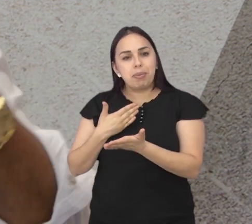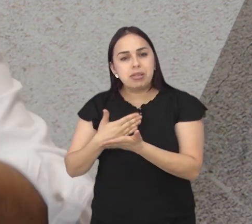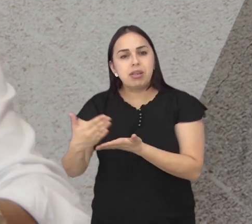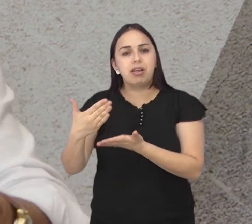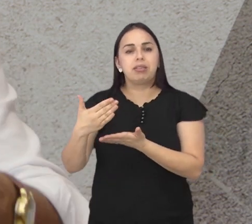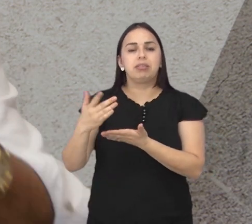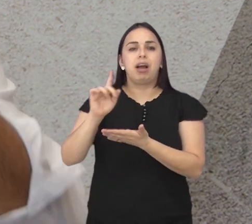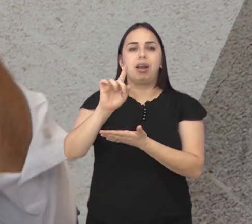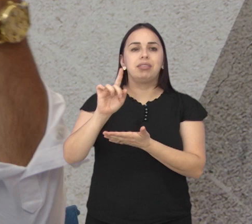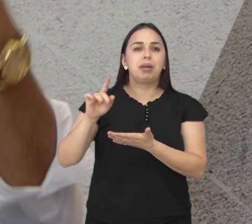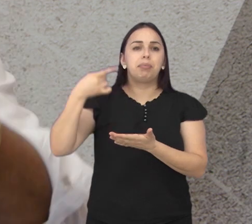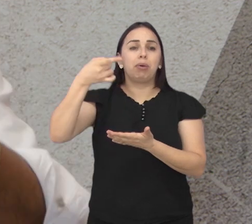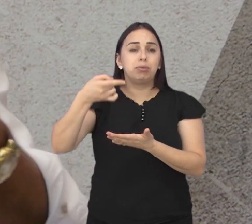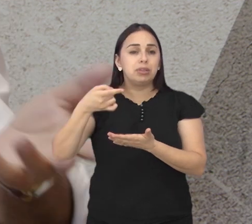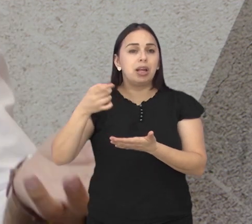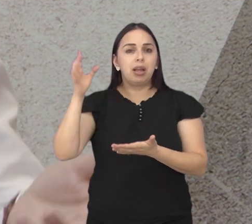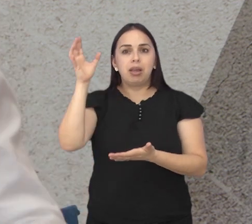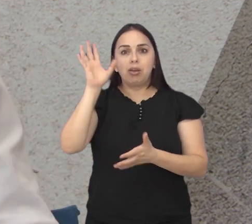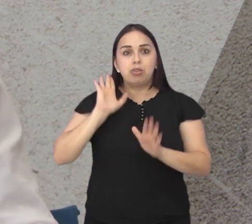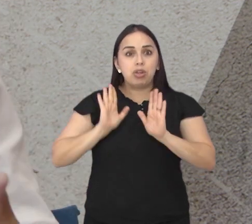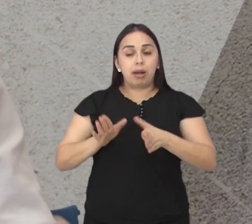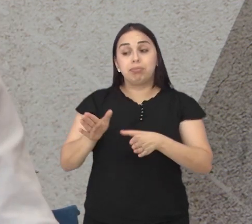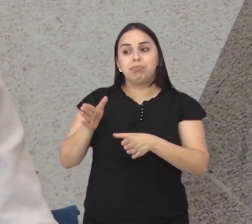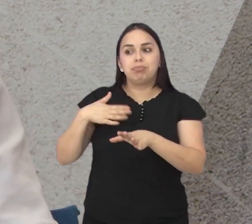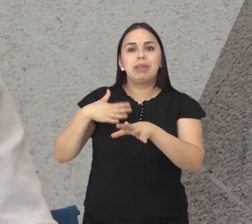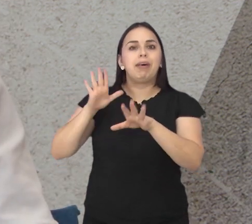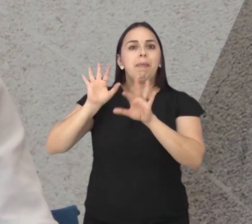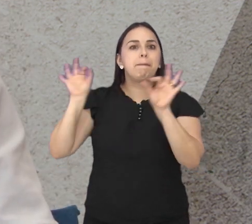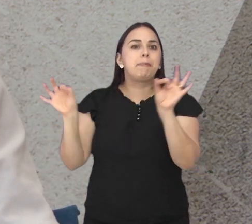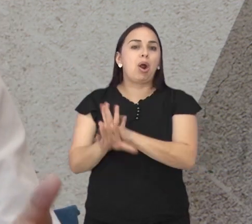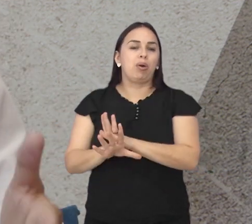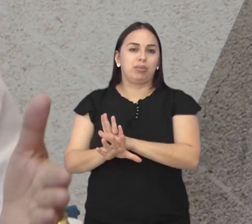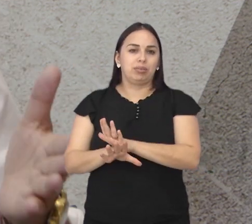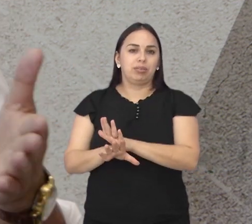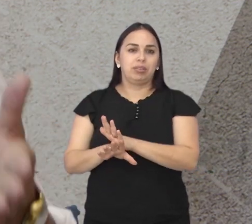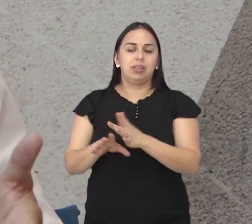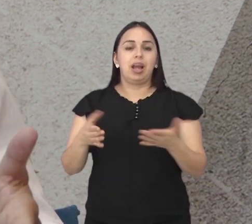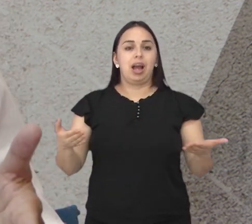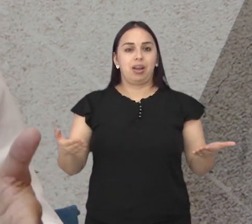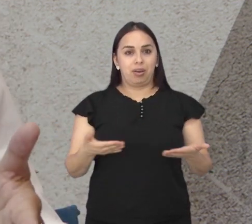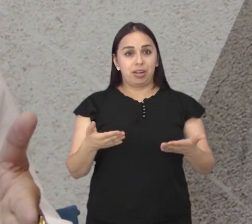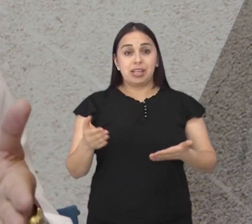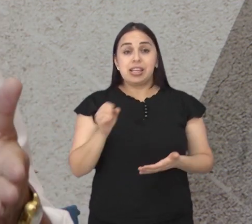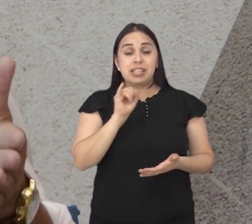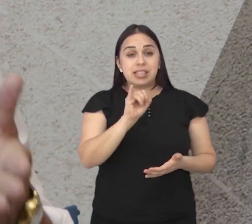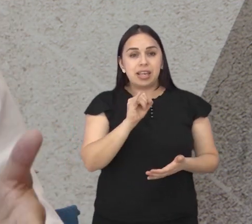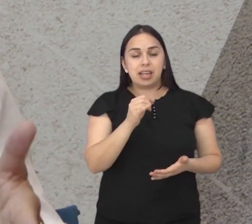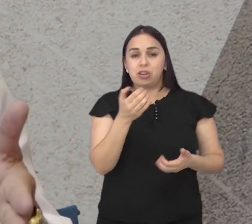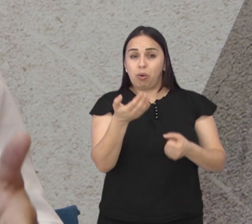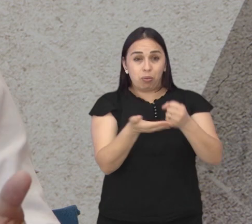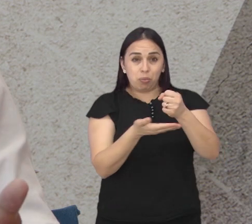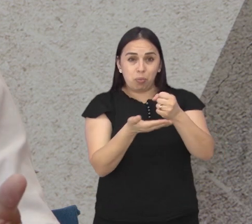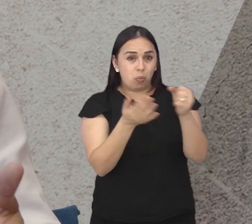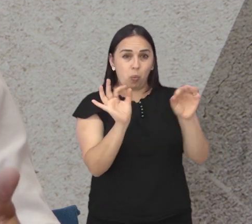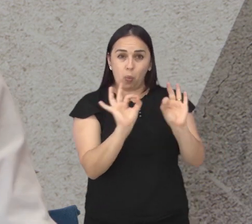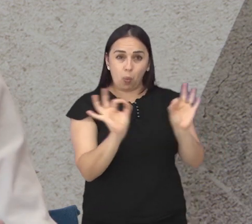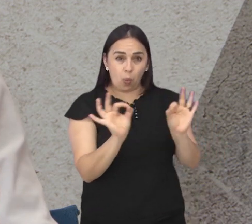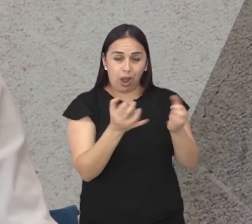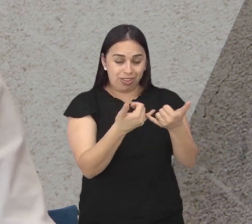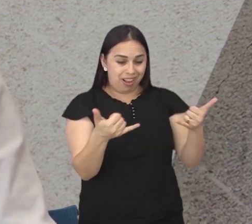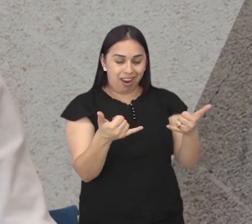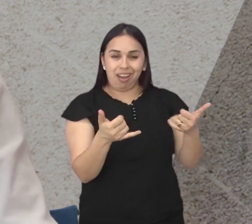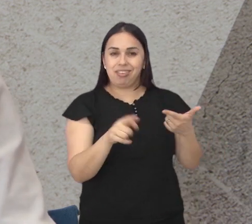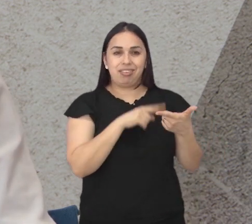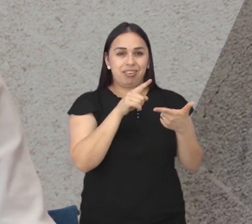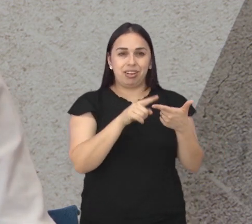aí comecei a trabalhar com carro. Quando entrou a injeção, eu saí na frente, porque eu já estava preparado para aquilo. A mesma coisa vai acontecer agora. Se você não tiver o básico